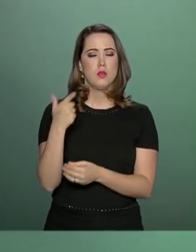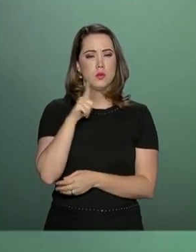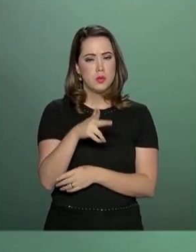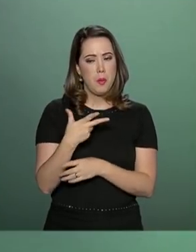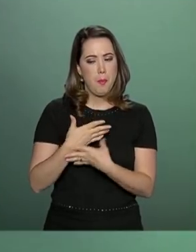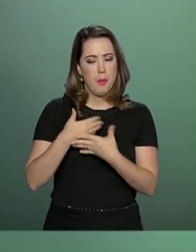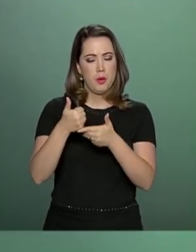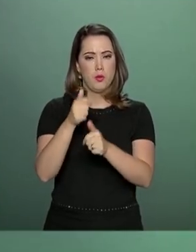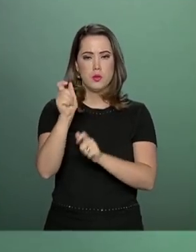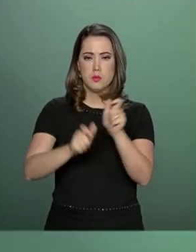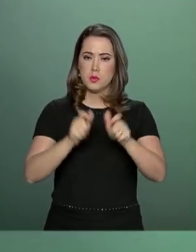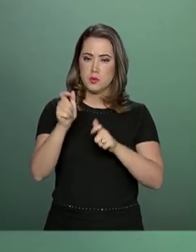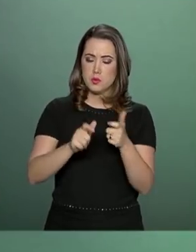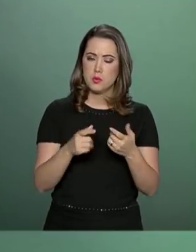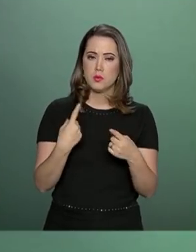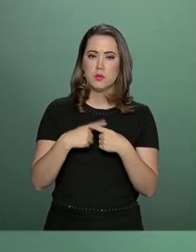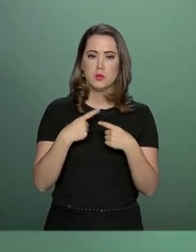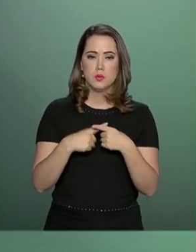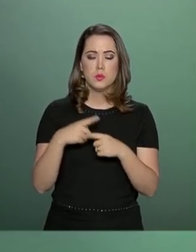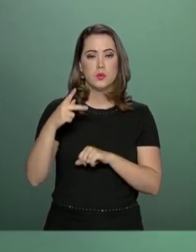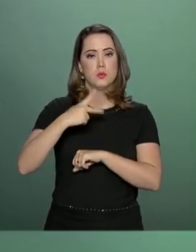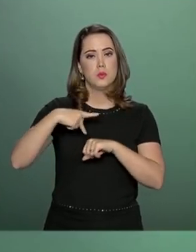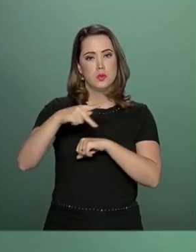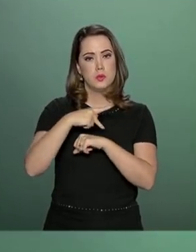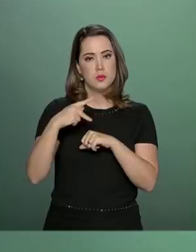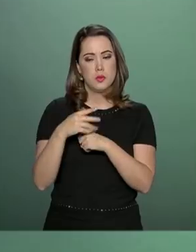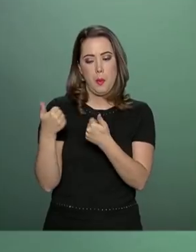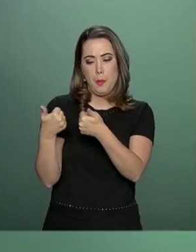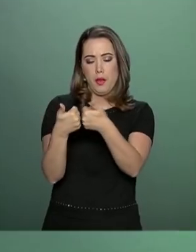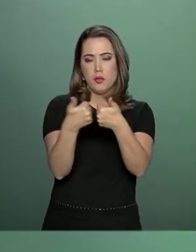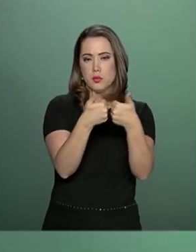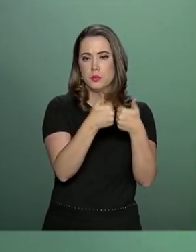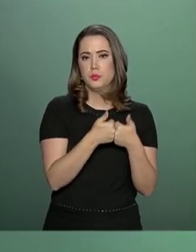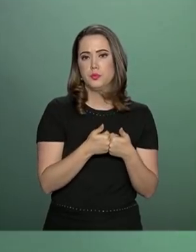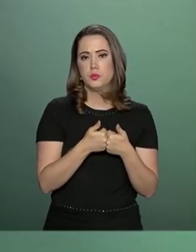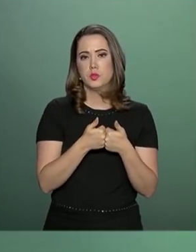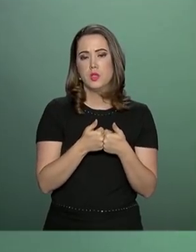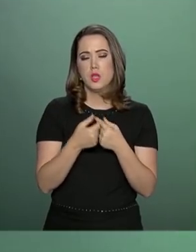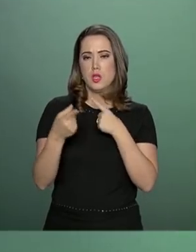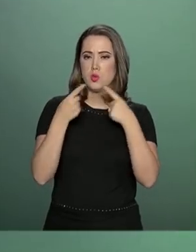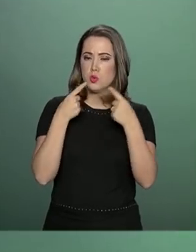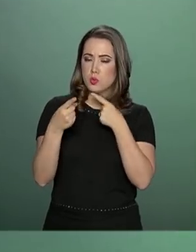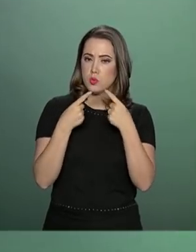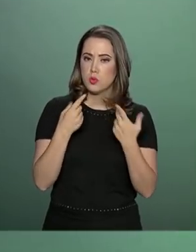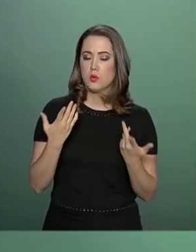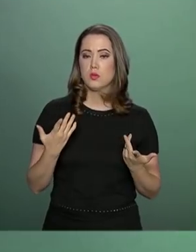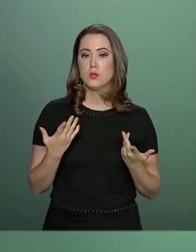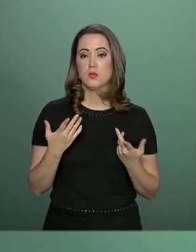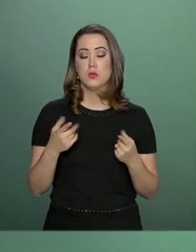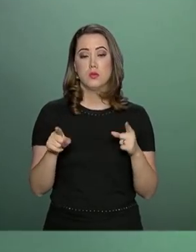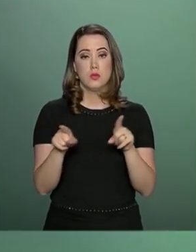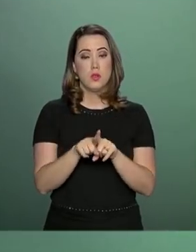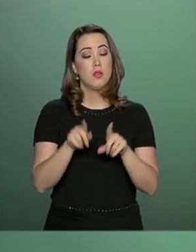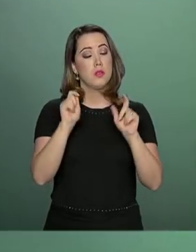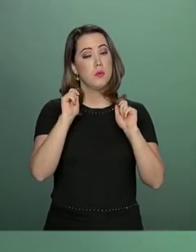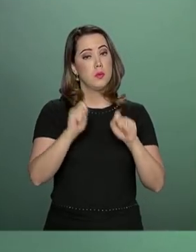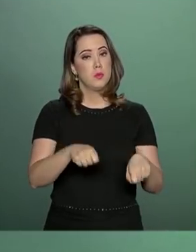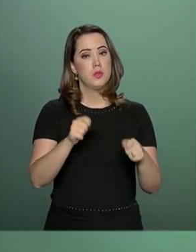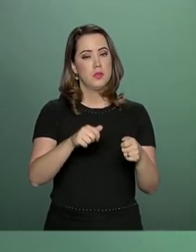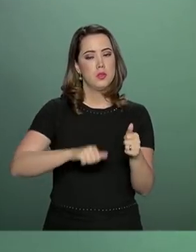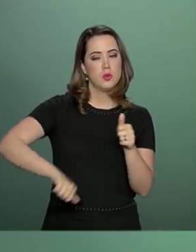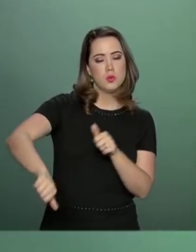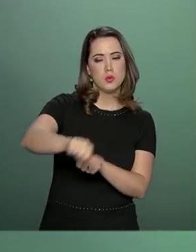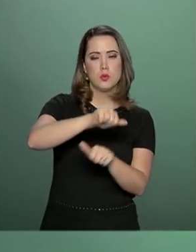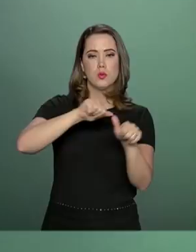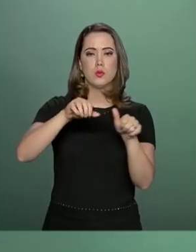cidadão na medida em que o país se aproximará das discussões e poderá trocar